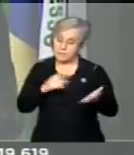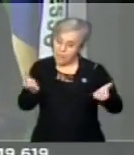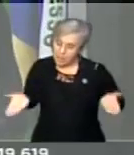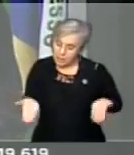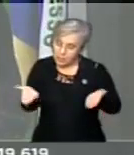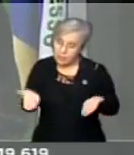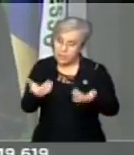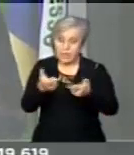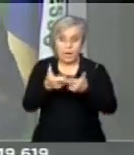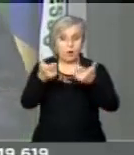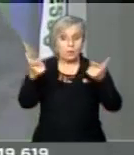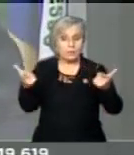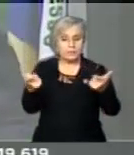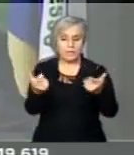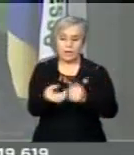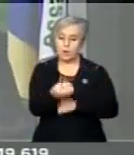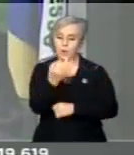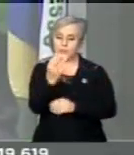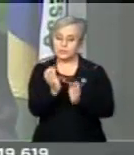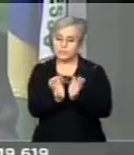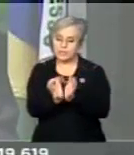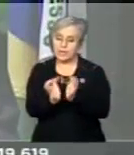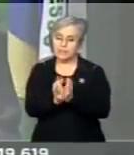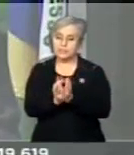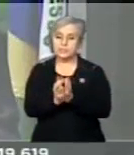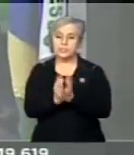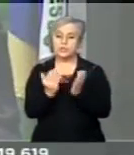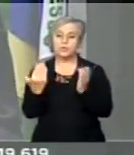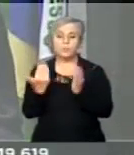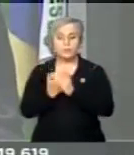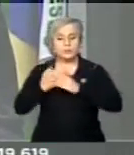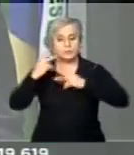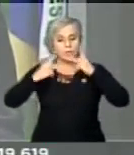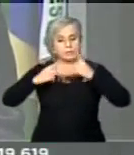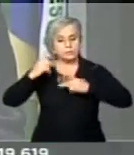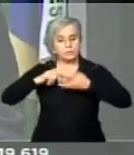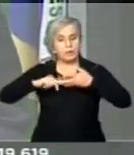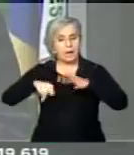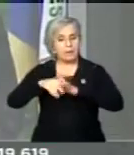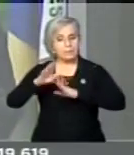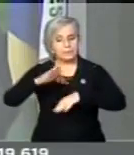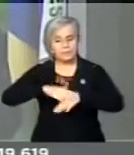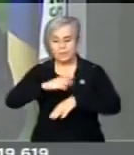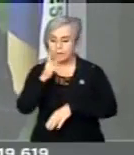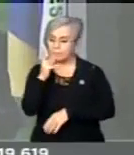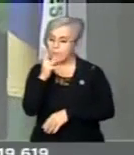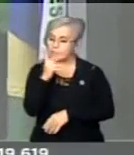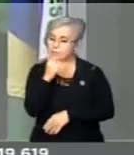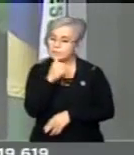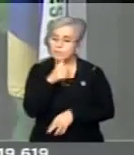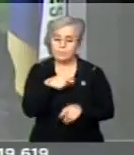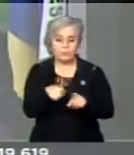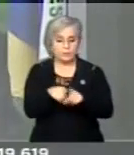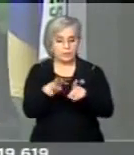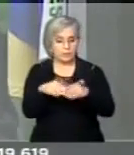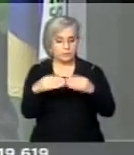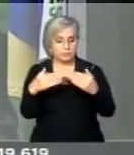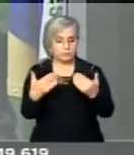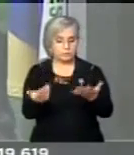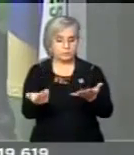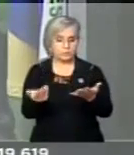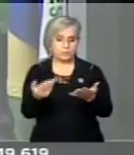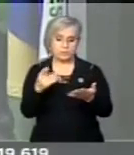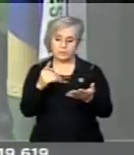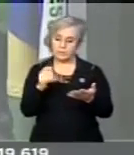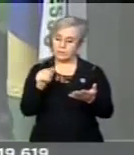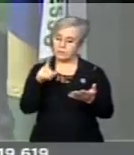a proliferar partidos, a um processo legislativo mais longo e um contrassenso ao que diz o PSDB e ao que diz boa parte